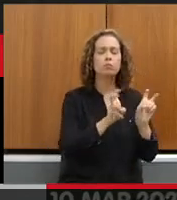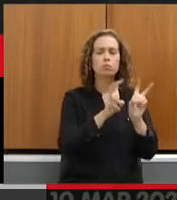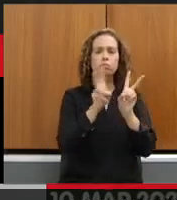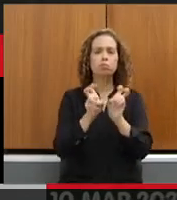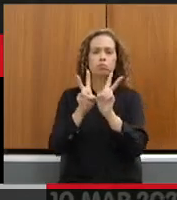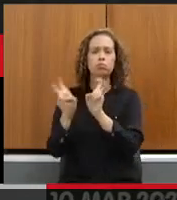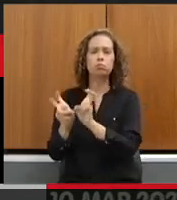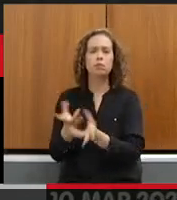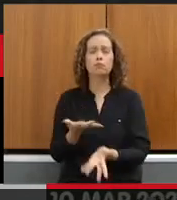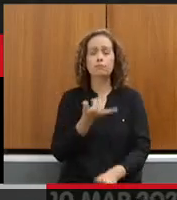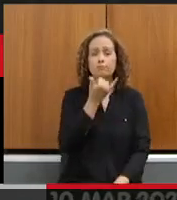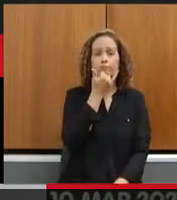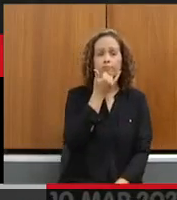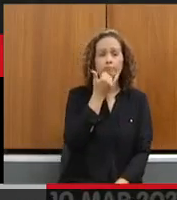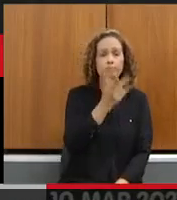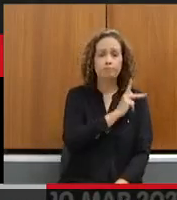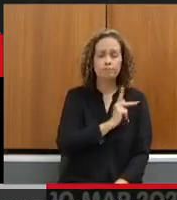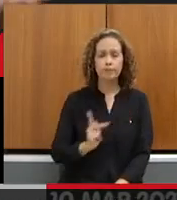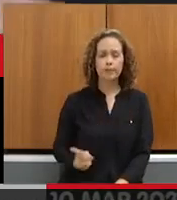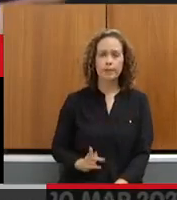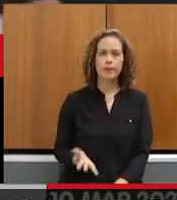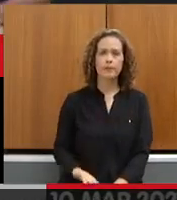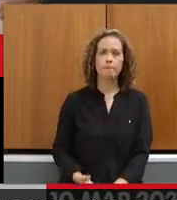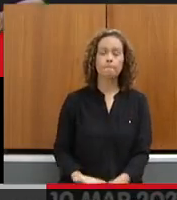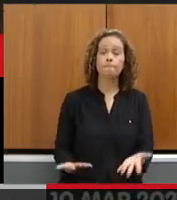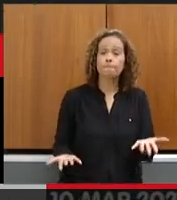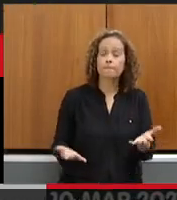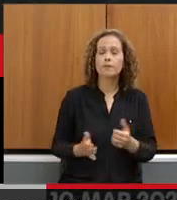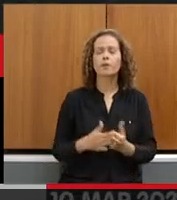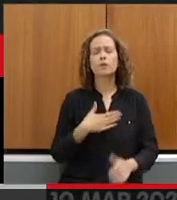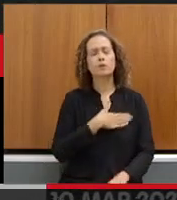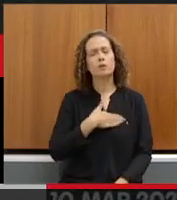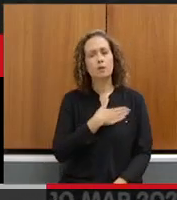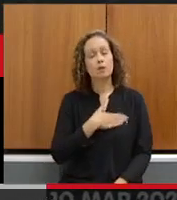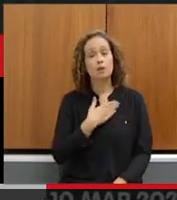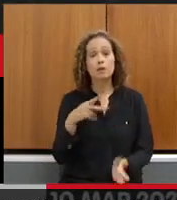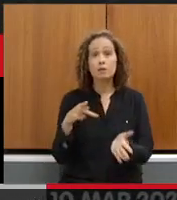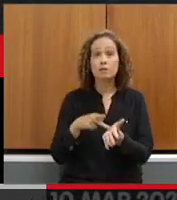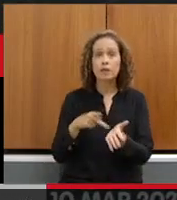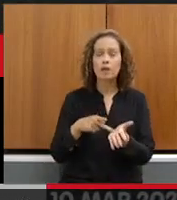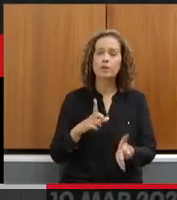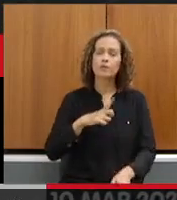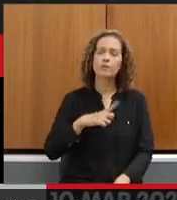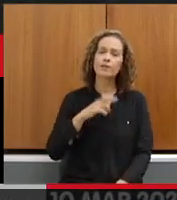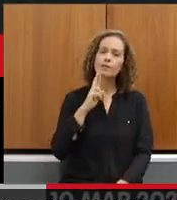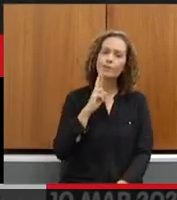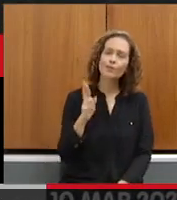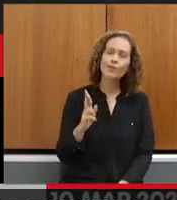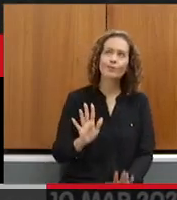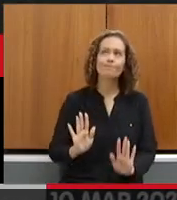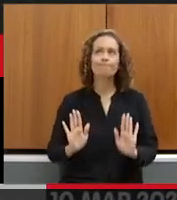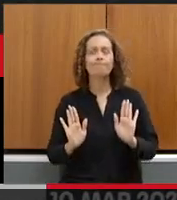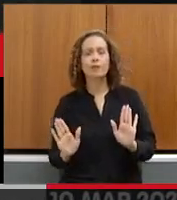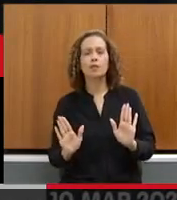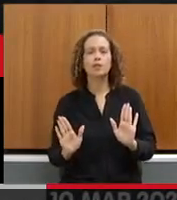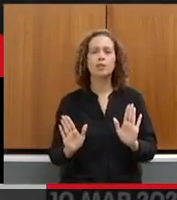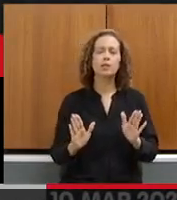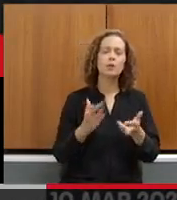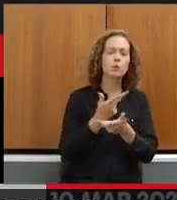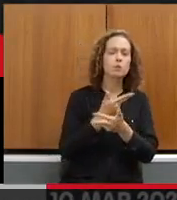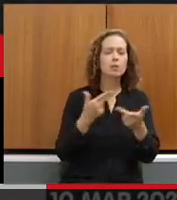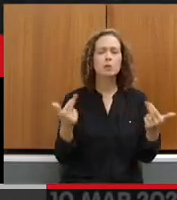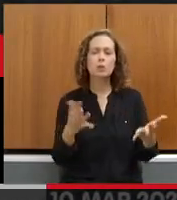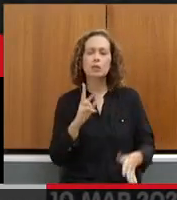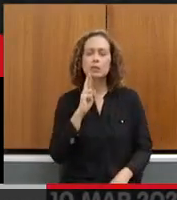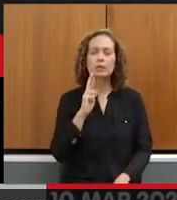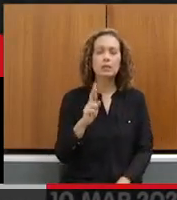senhor me desculpe Presidente cretario eu gostaria muito que o senhor de fato tivesse respondido mas muitas coisas ficarem